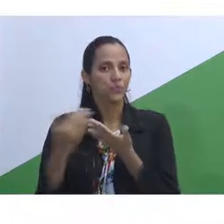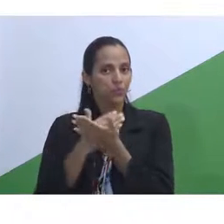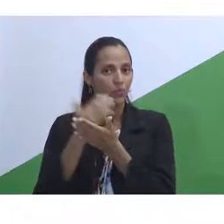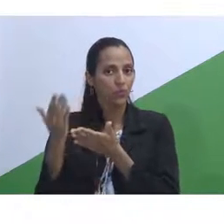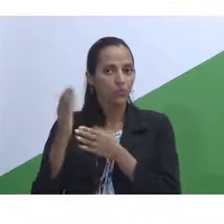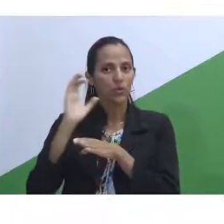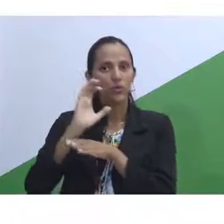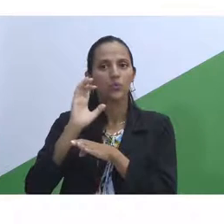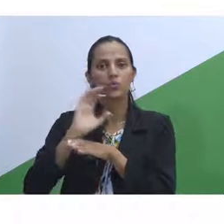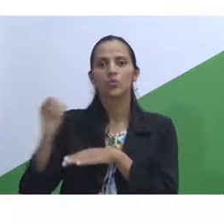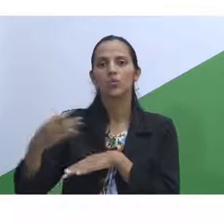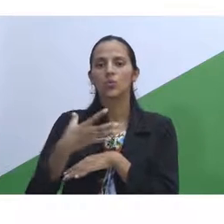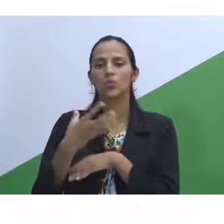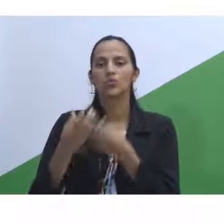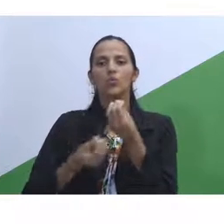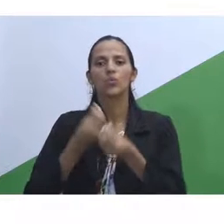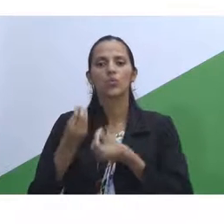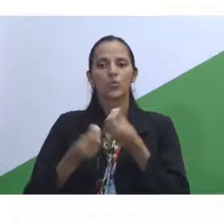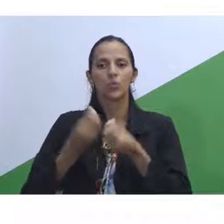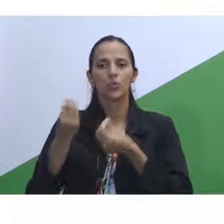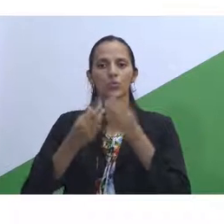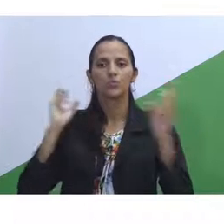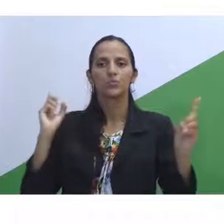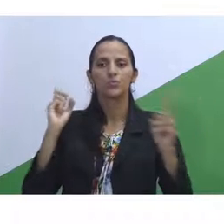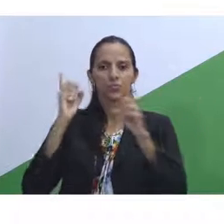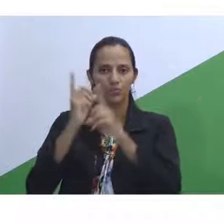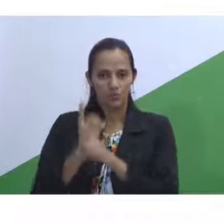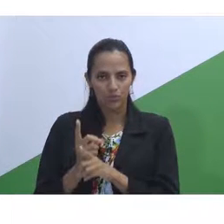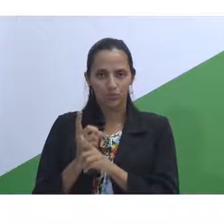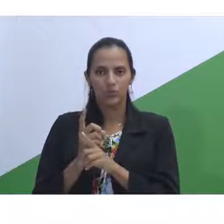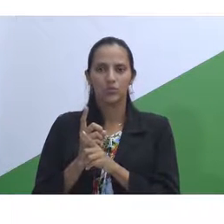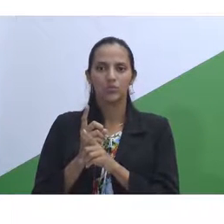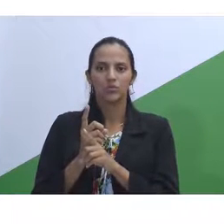Começa, né? Após a descoberta do Plano Coen.